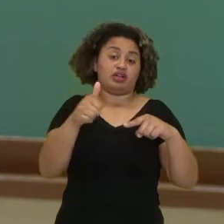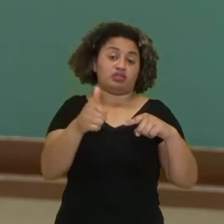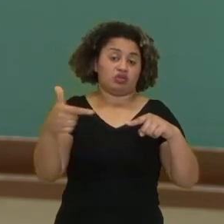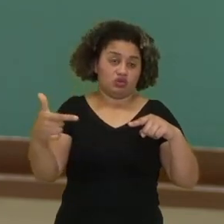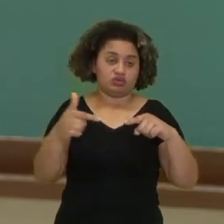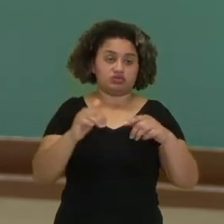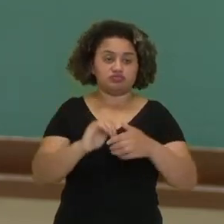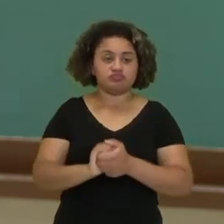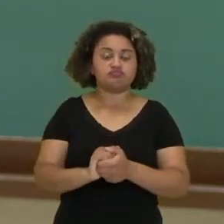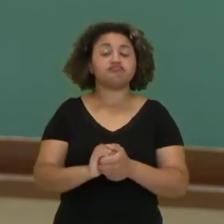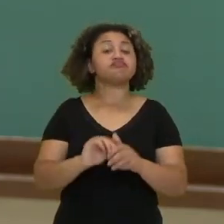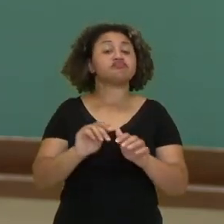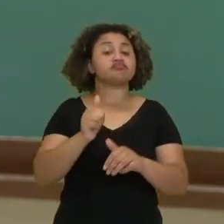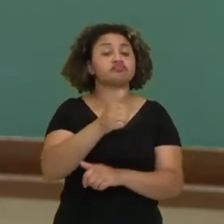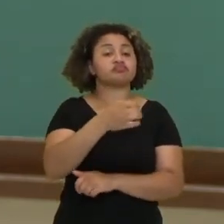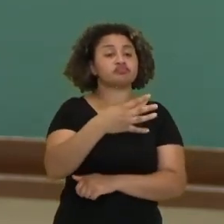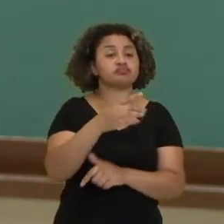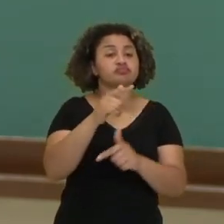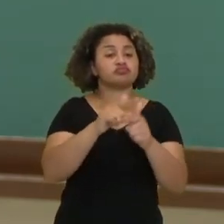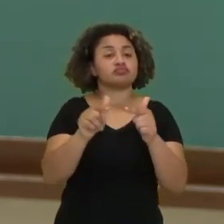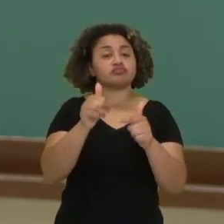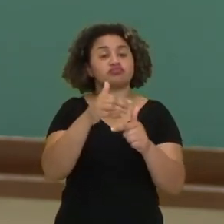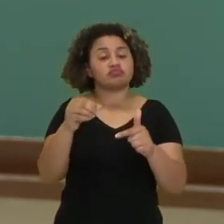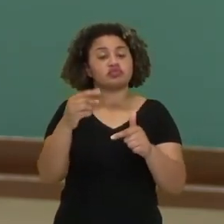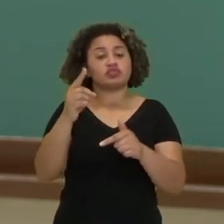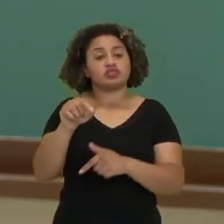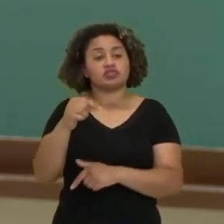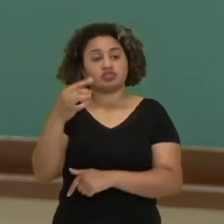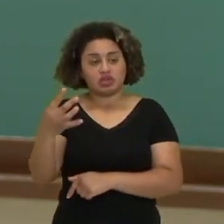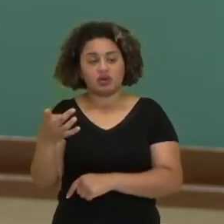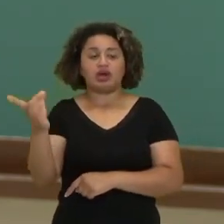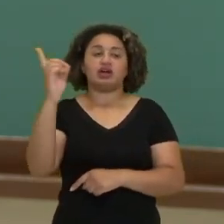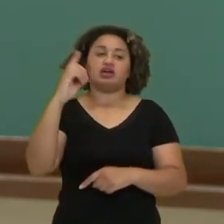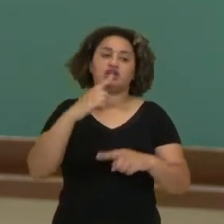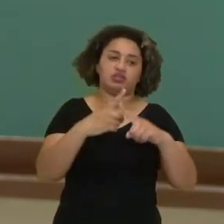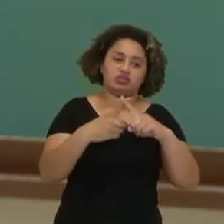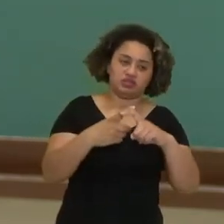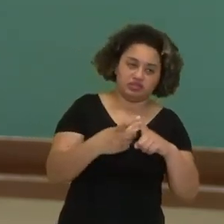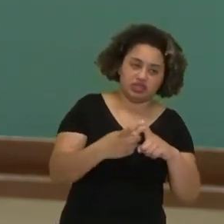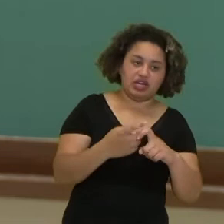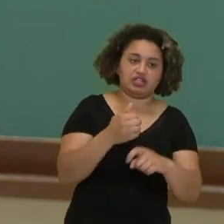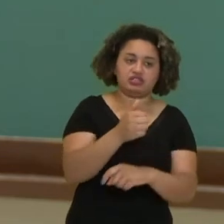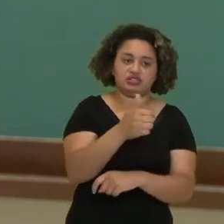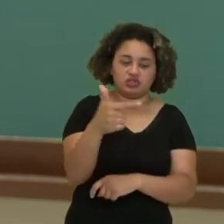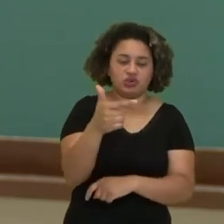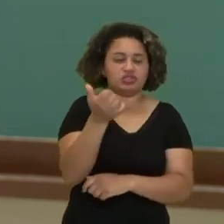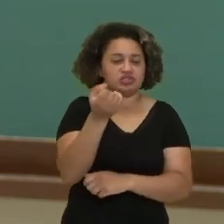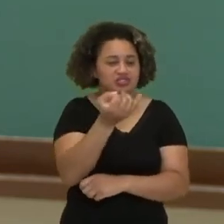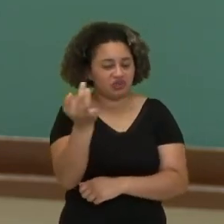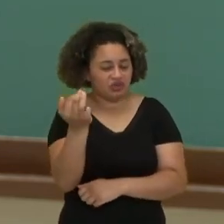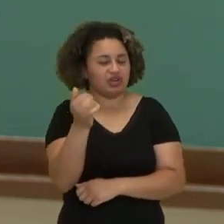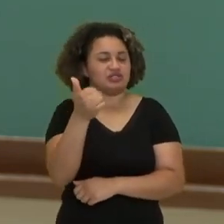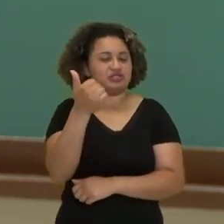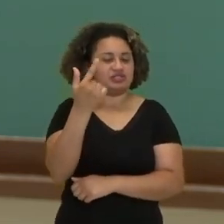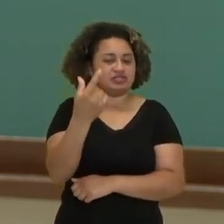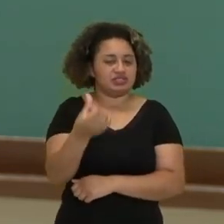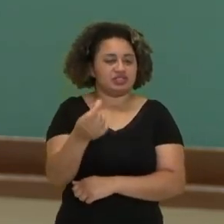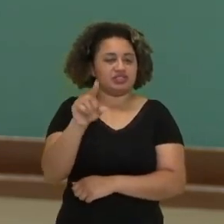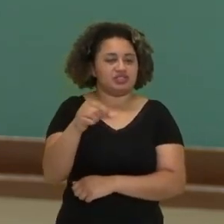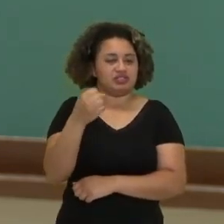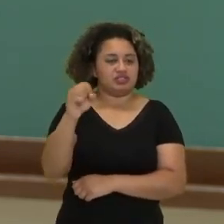Então, 140 dividido por 100, 1,4. Pego esse 1,4 e multiplico por 12. Olha